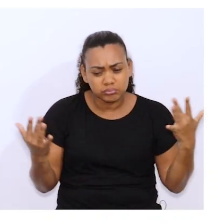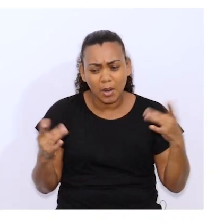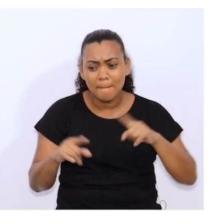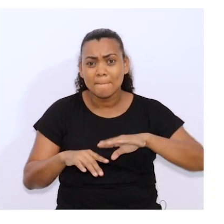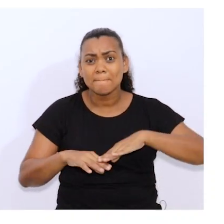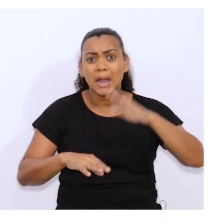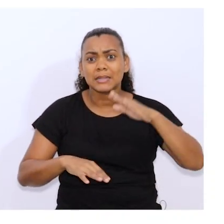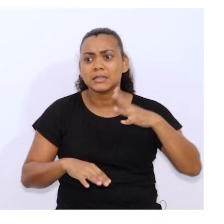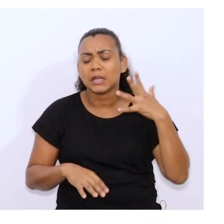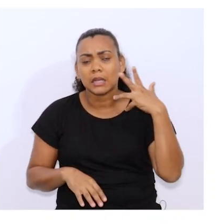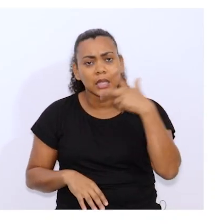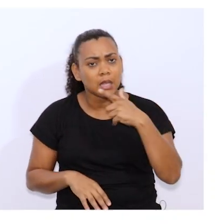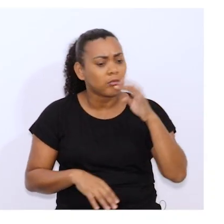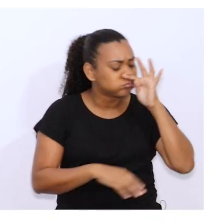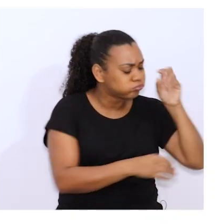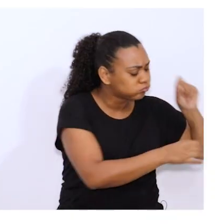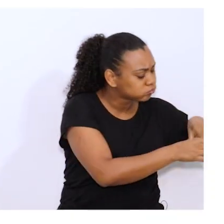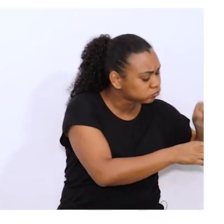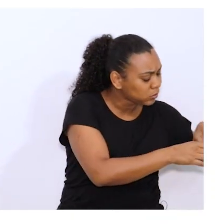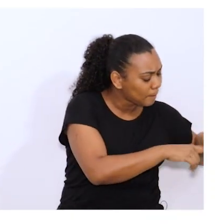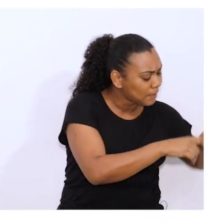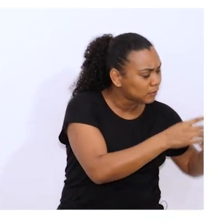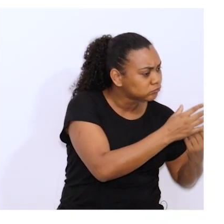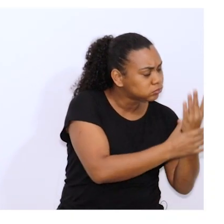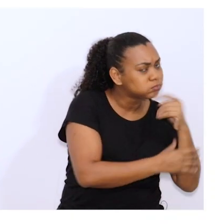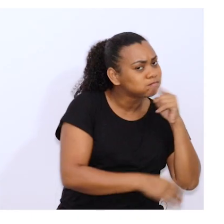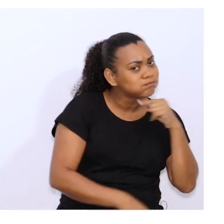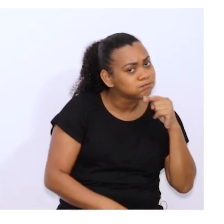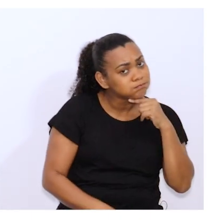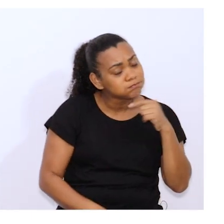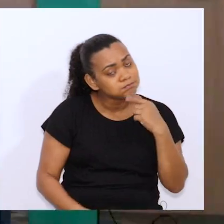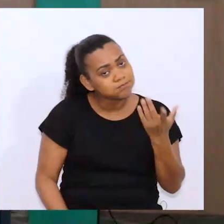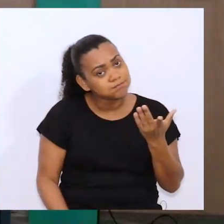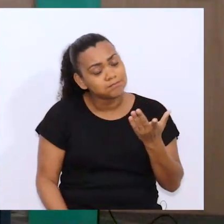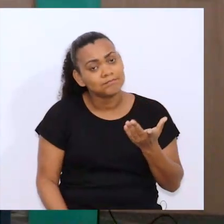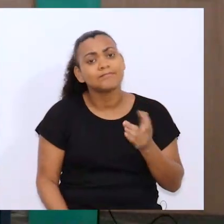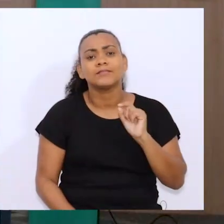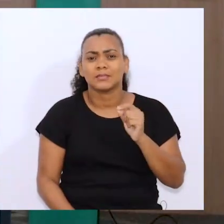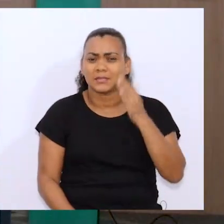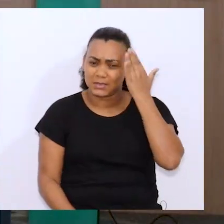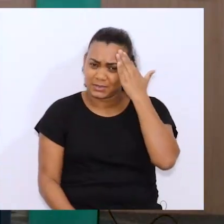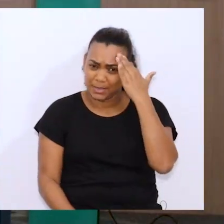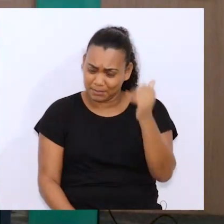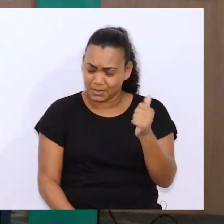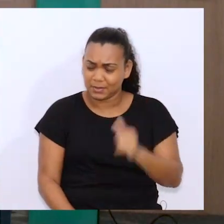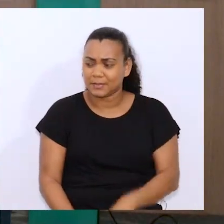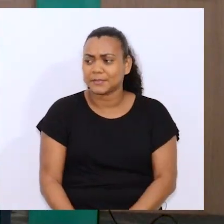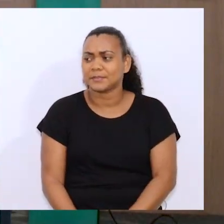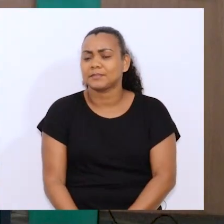mais flores no jardim, mas elas não nasceram. Você